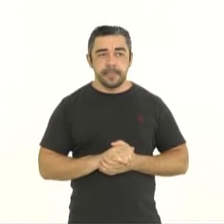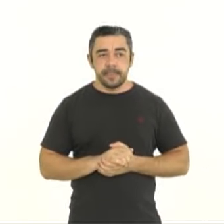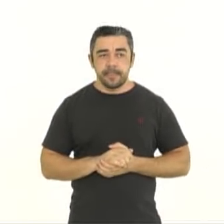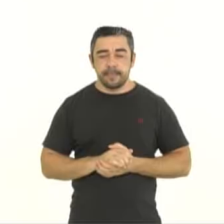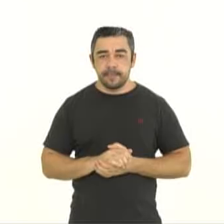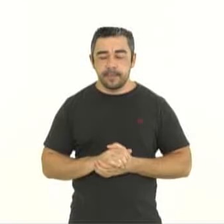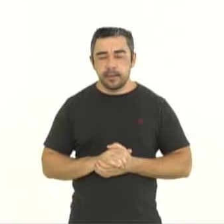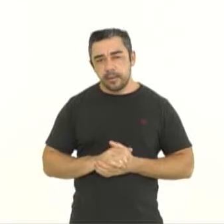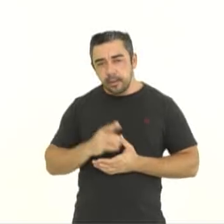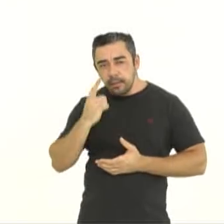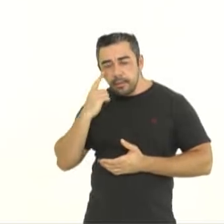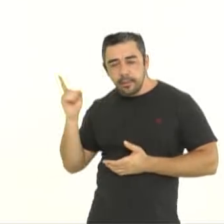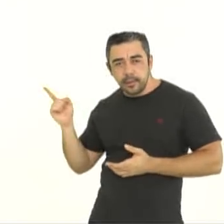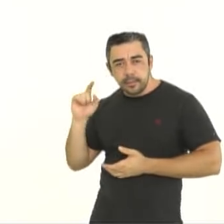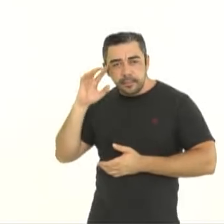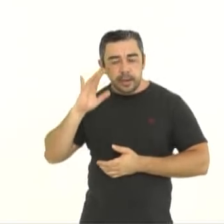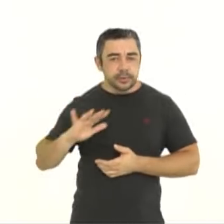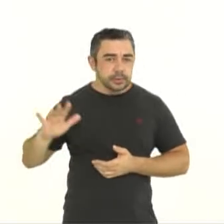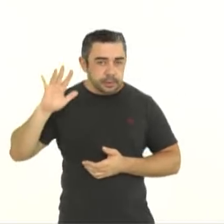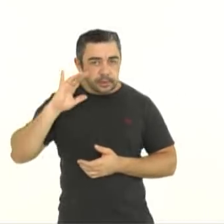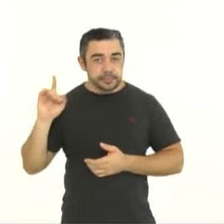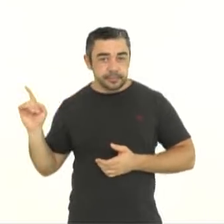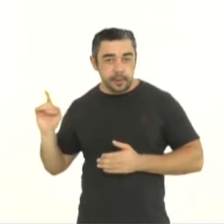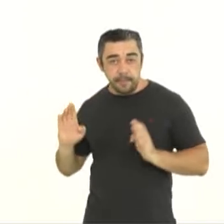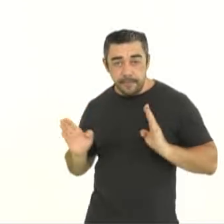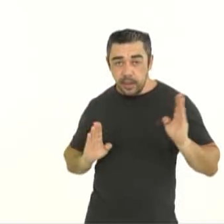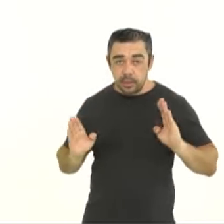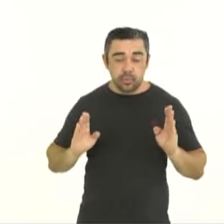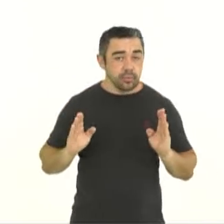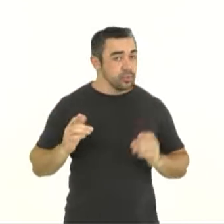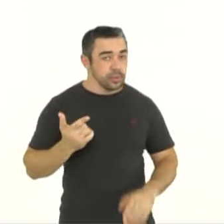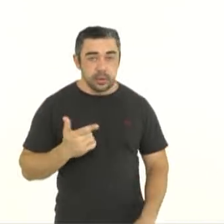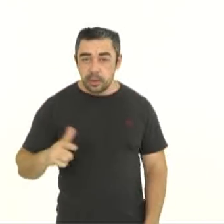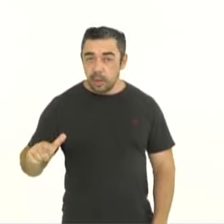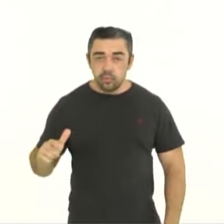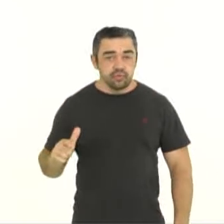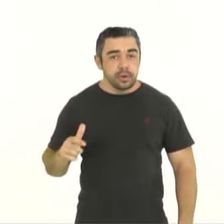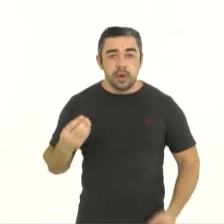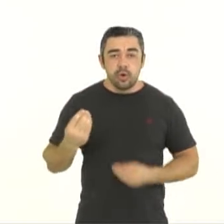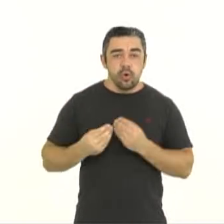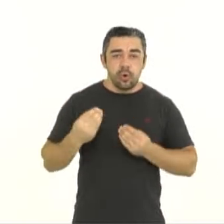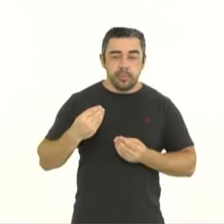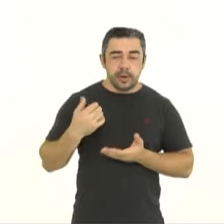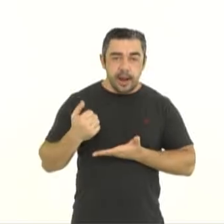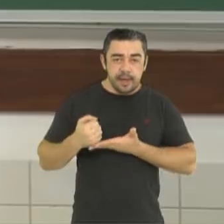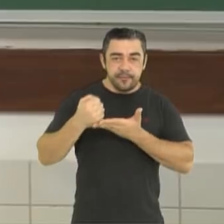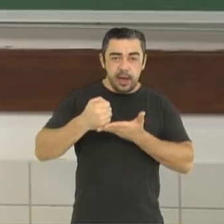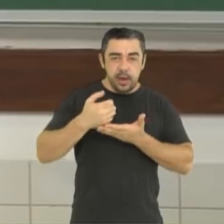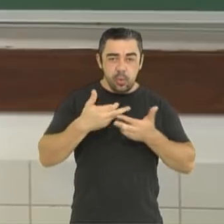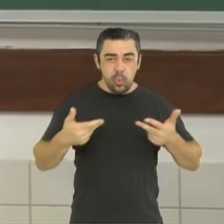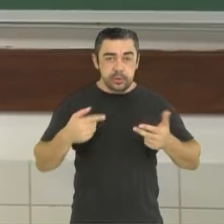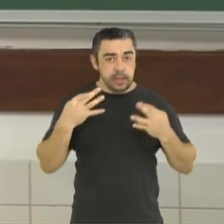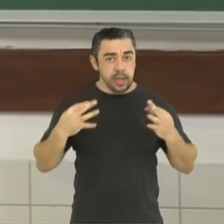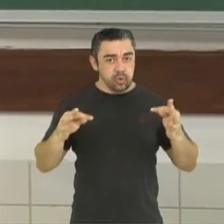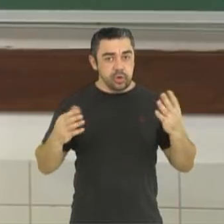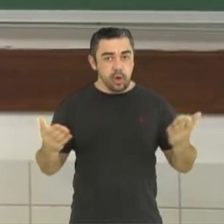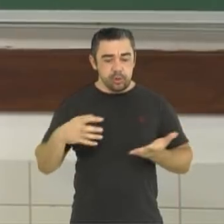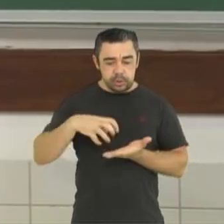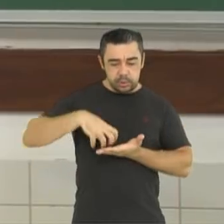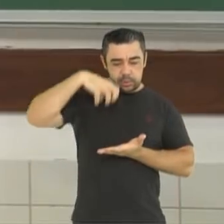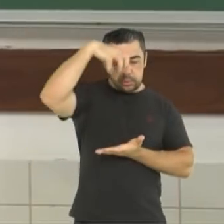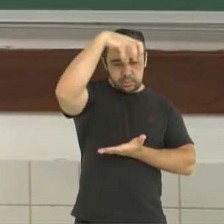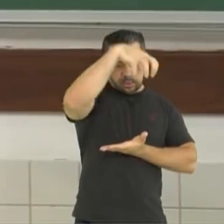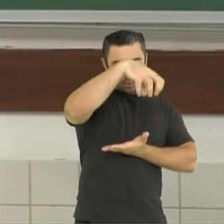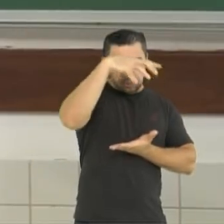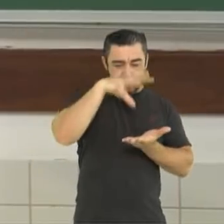México. Galera, imagine só, nessa época não existia guincho. Não existia a tecnologia que nós temos hoje